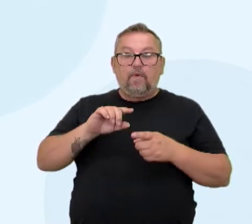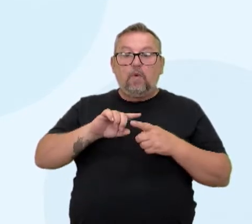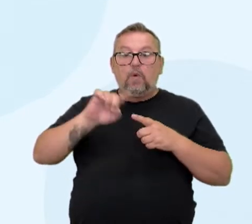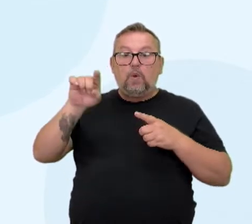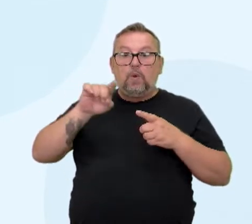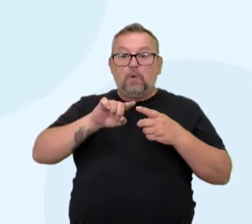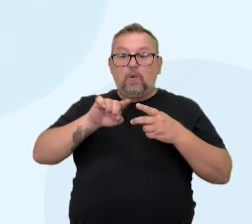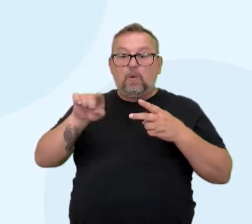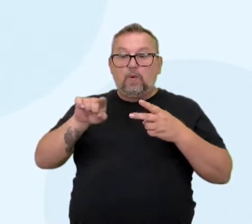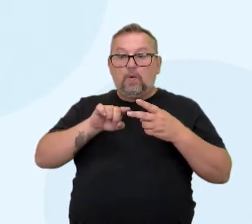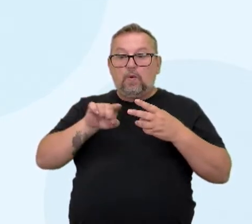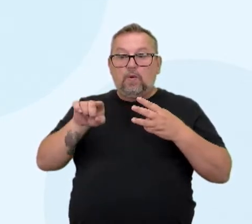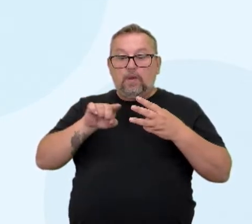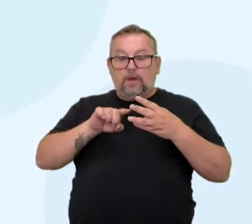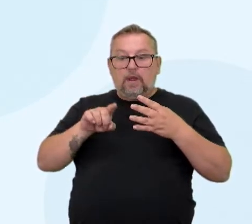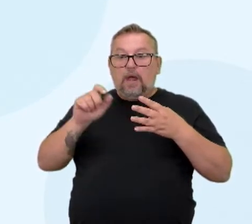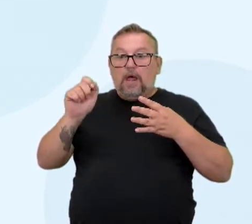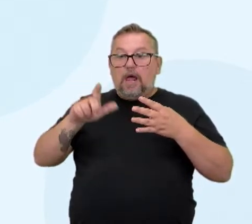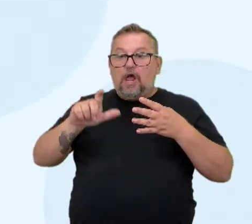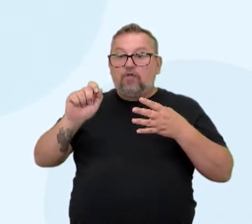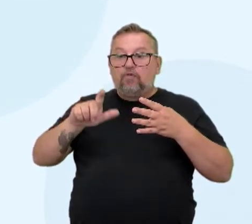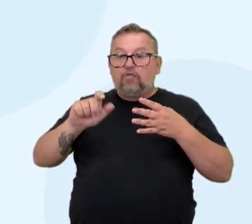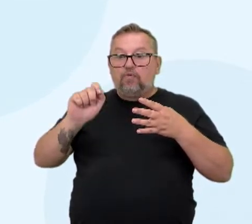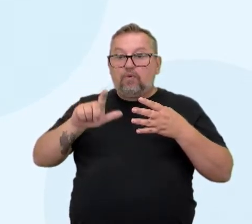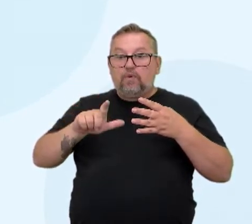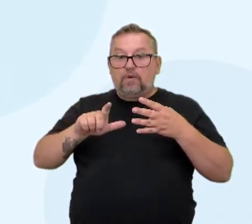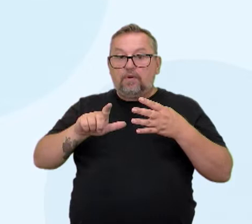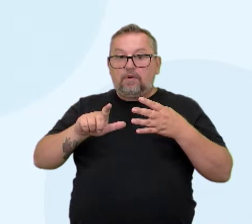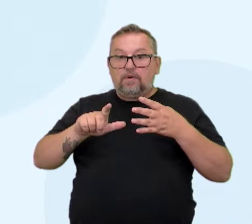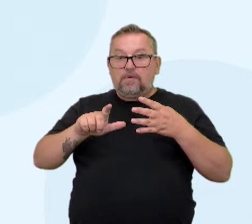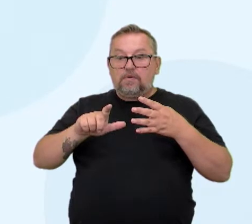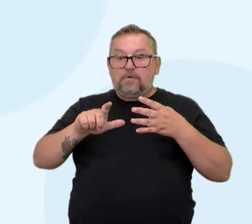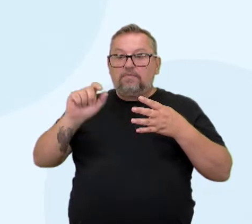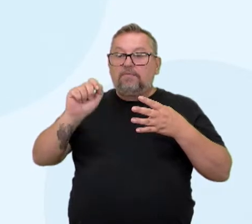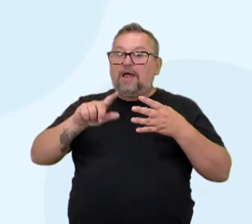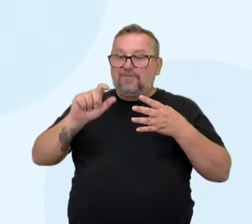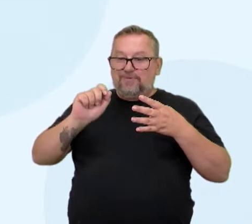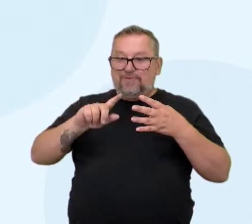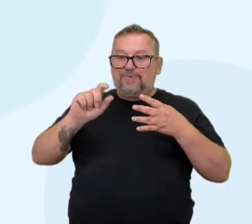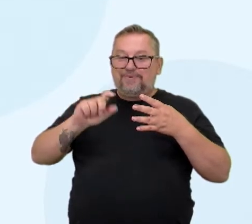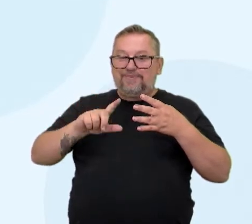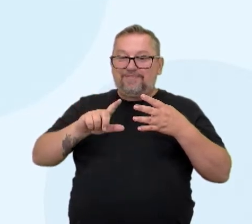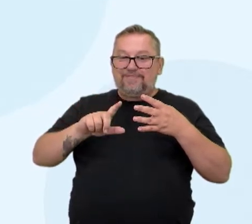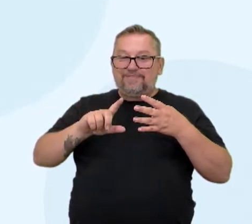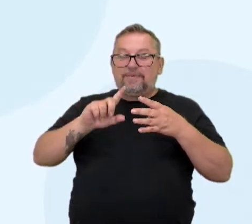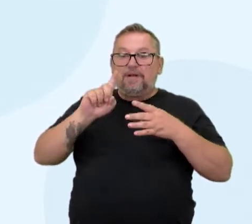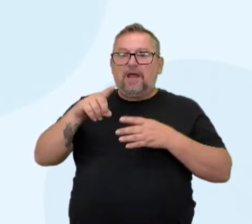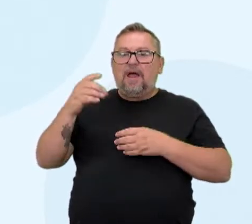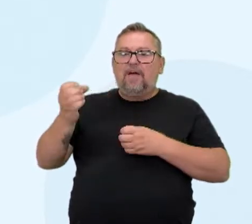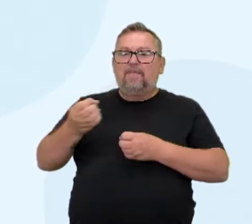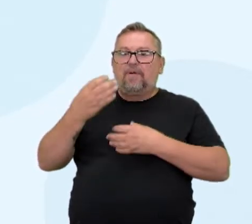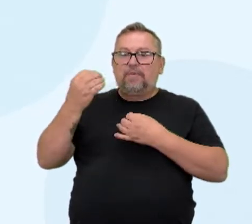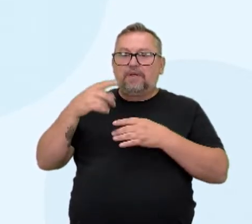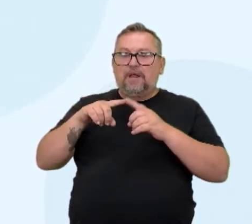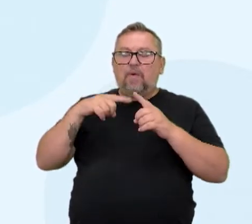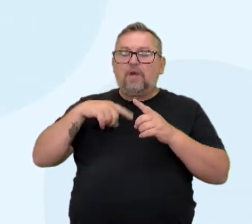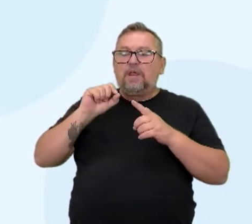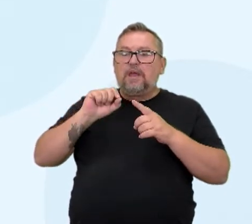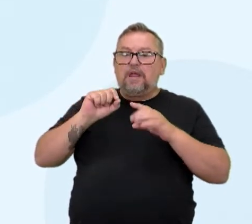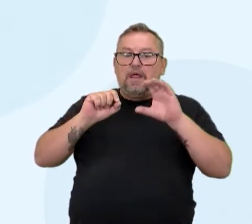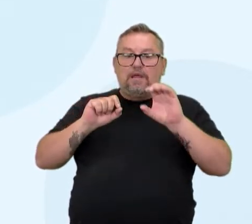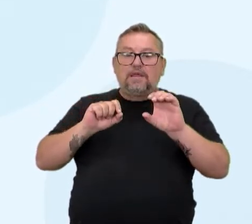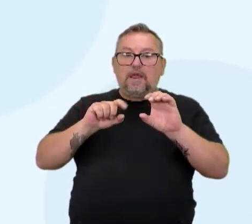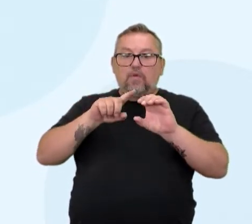primárias, aí indicada em azul, tá até escrito em azul. As ramificações primárias são as informações ligadas à